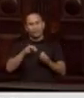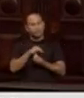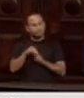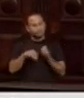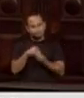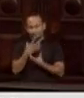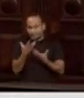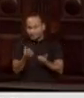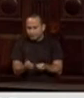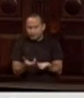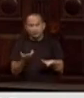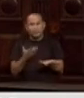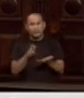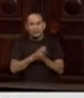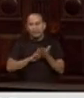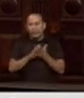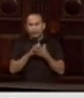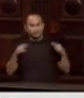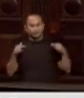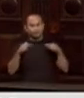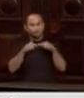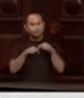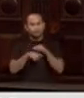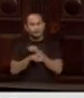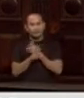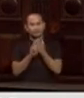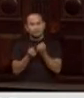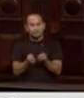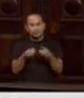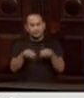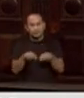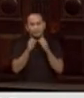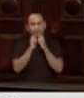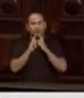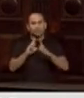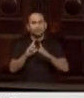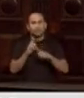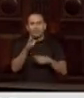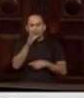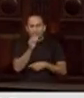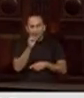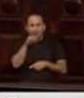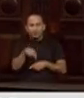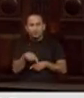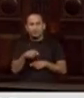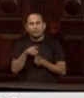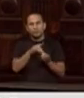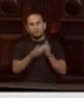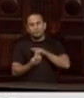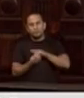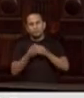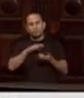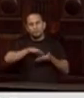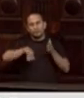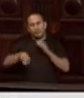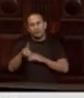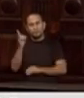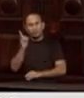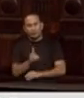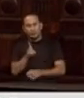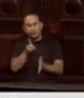aceitar nenhum tipo de pacto para silenciar essa casa, para silenciar a oposição, para nos retirar os direitos de